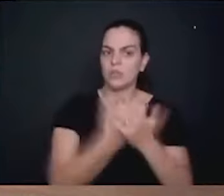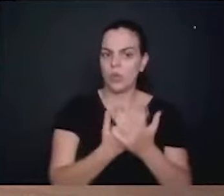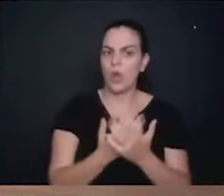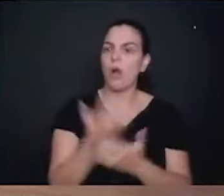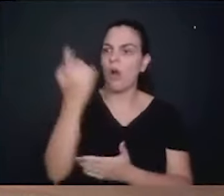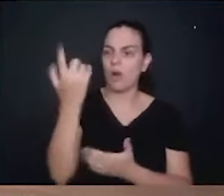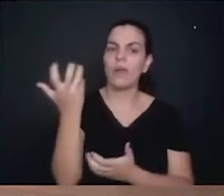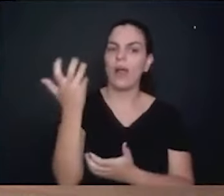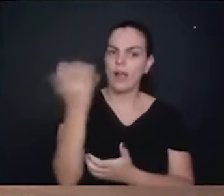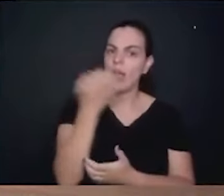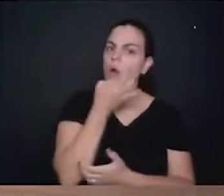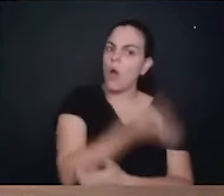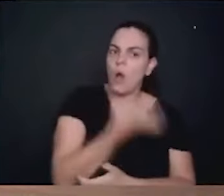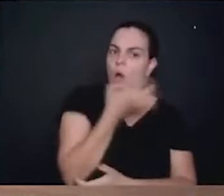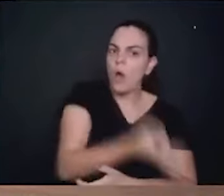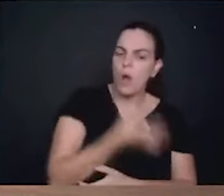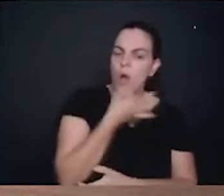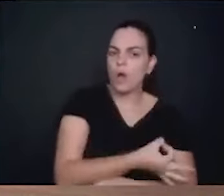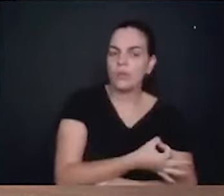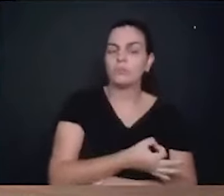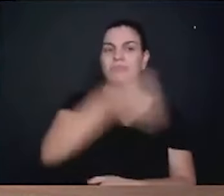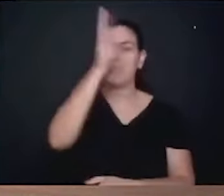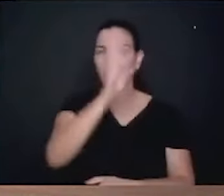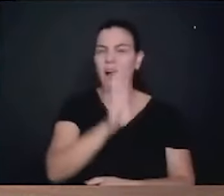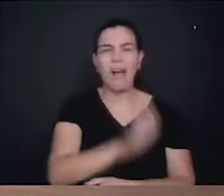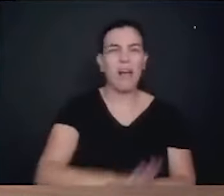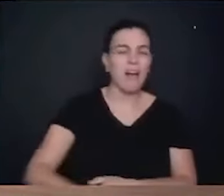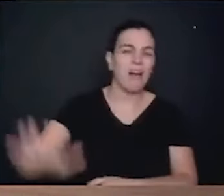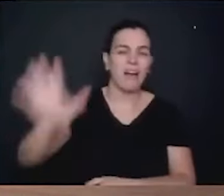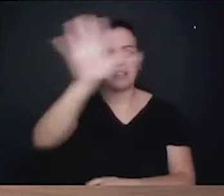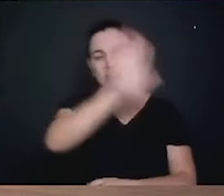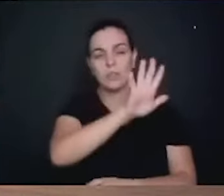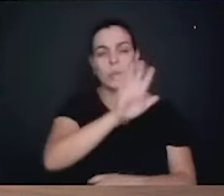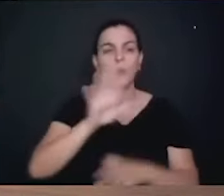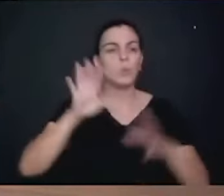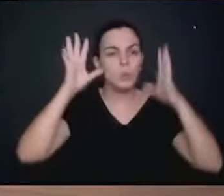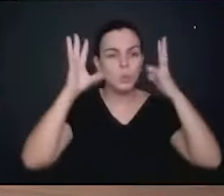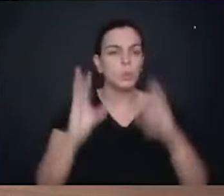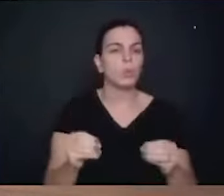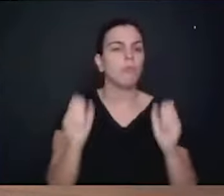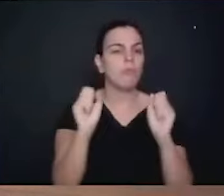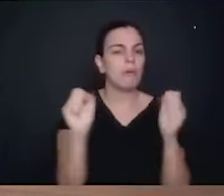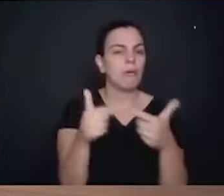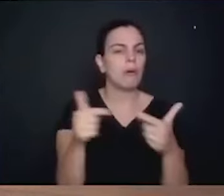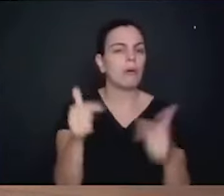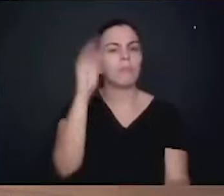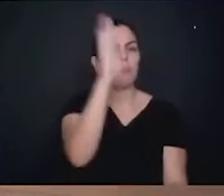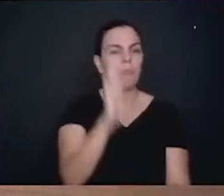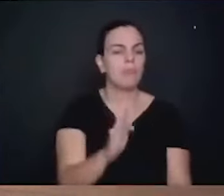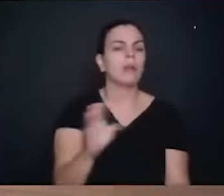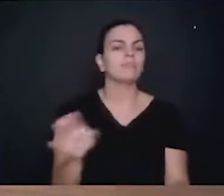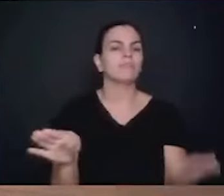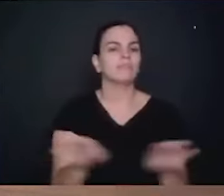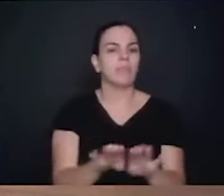no Brasil todo, em câmaras municipais e assembleias legislativas no Brasil todo, assim como foi feito aqui na Câmara de Curitiba, também foi feito